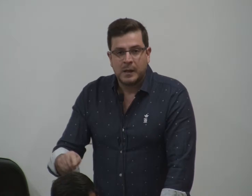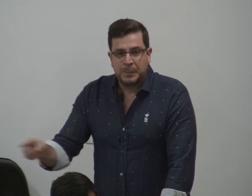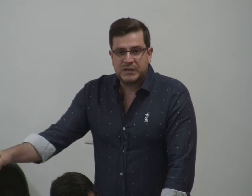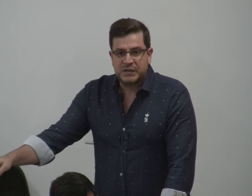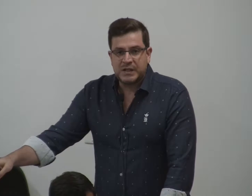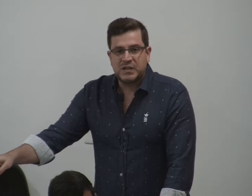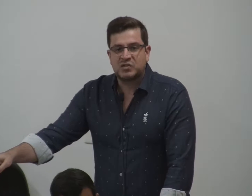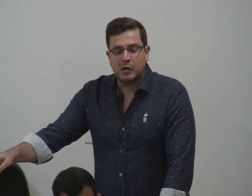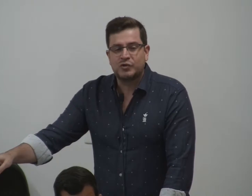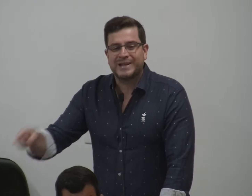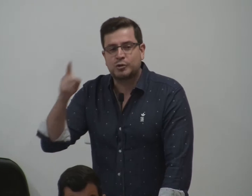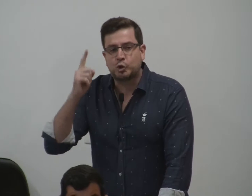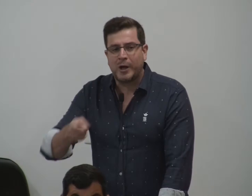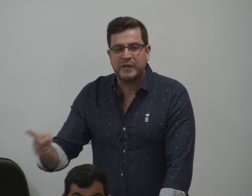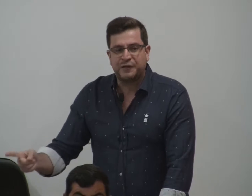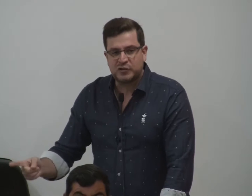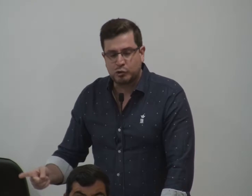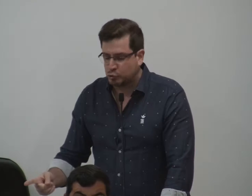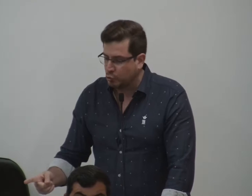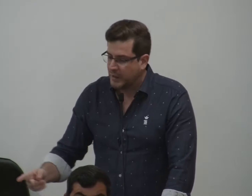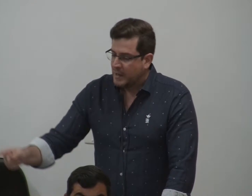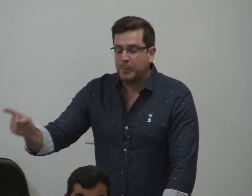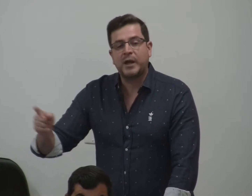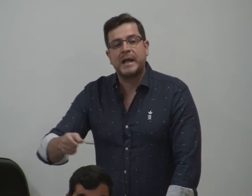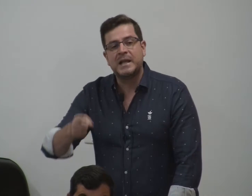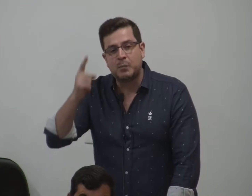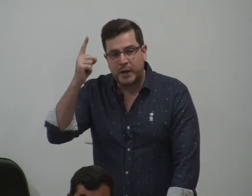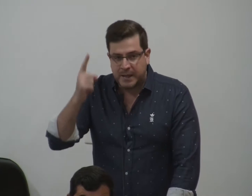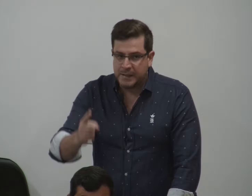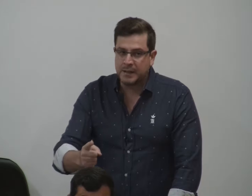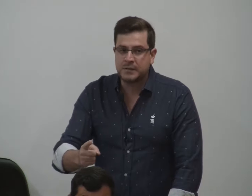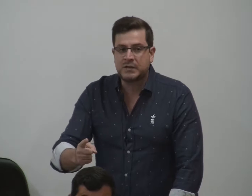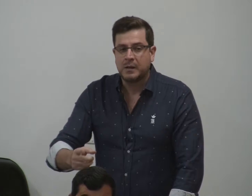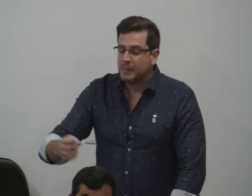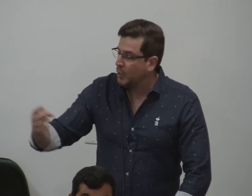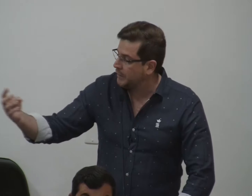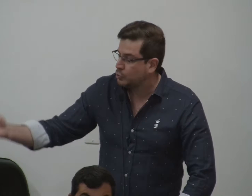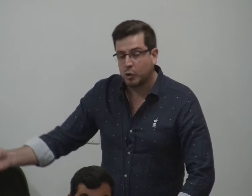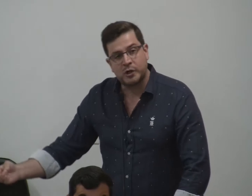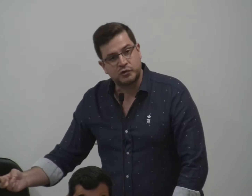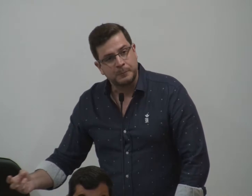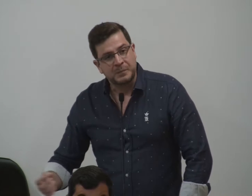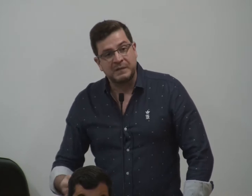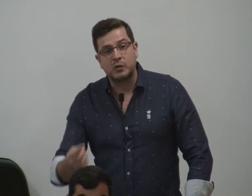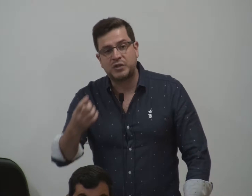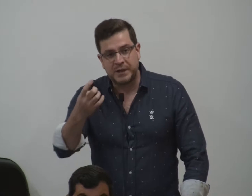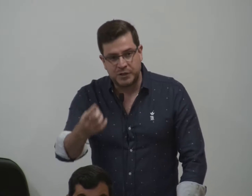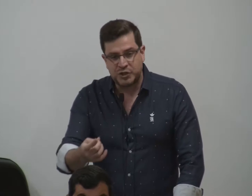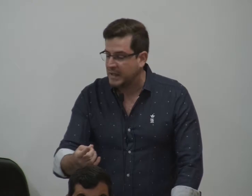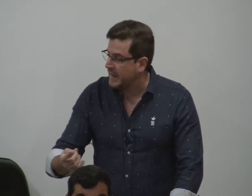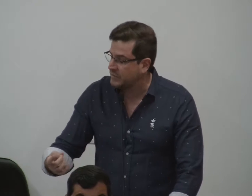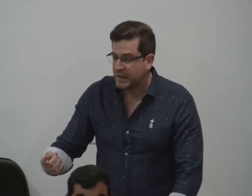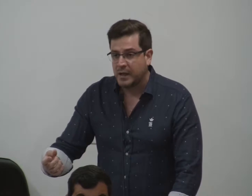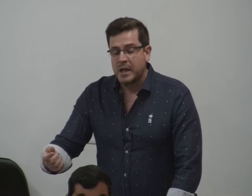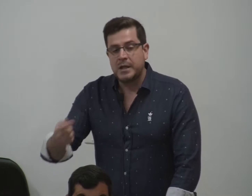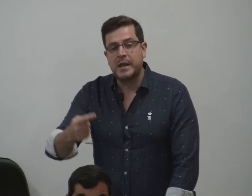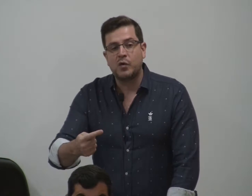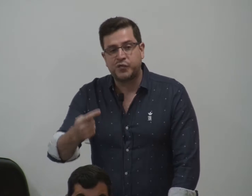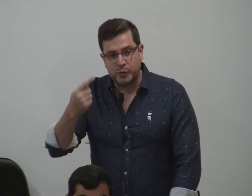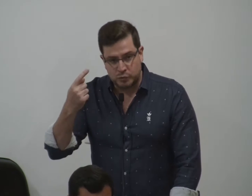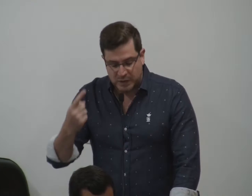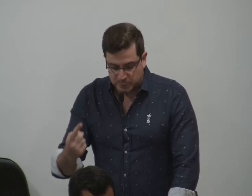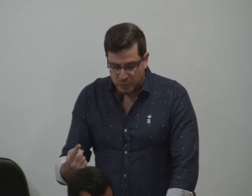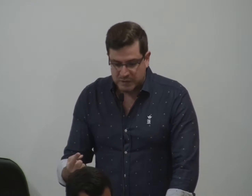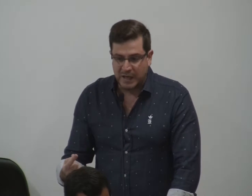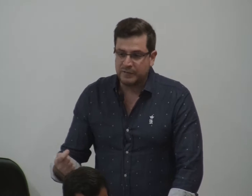terra, precisa então dar toda a infraestrutura, porque ali mora criança, mora idoso, não tem energia elétrica, e eu